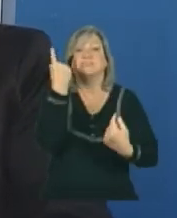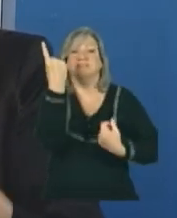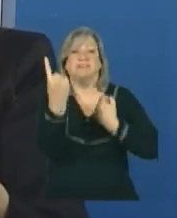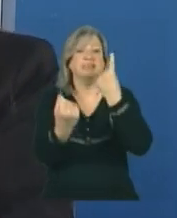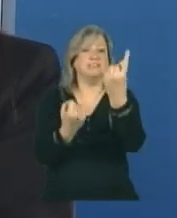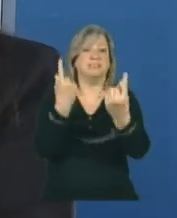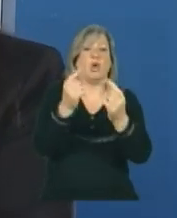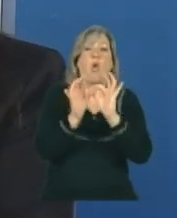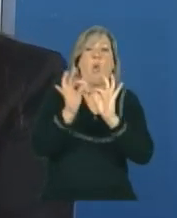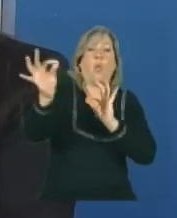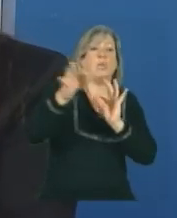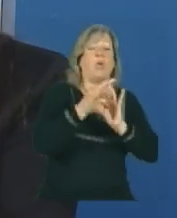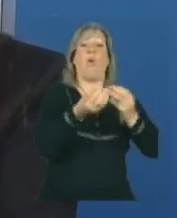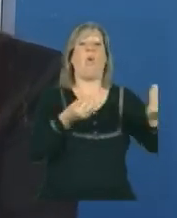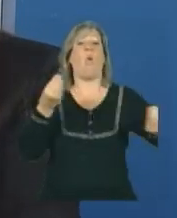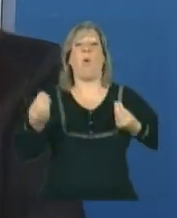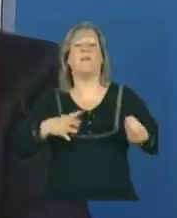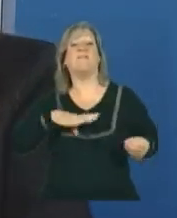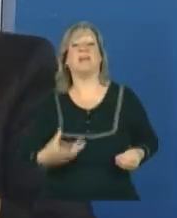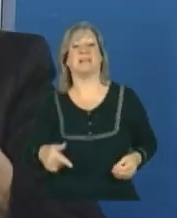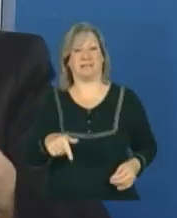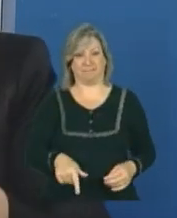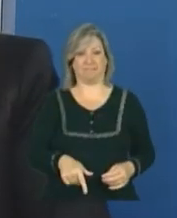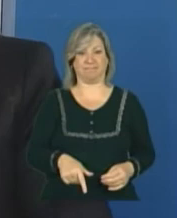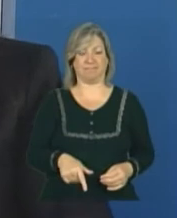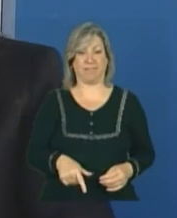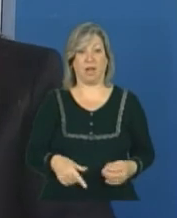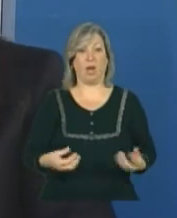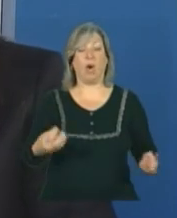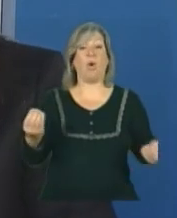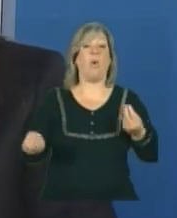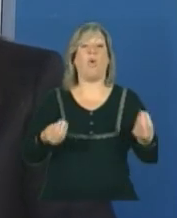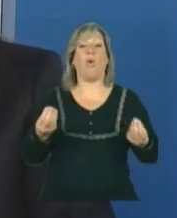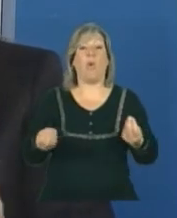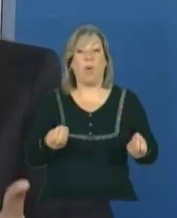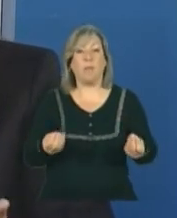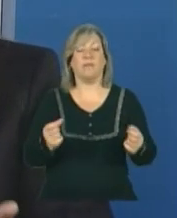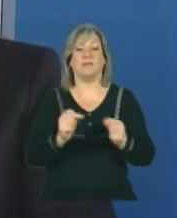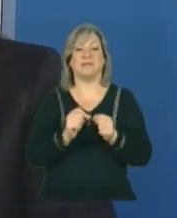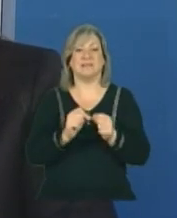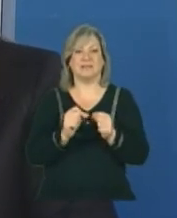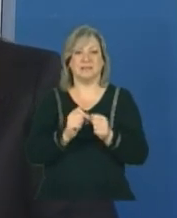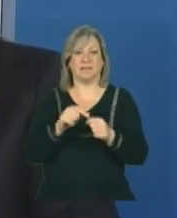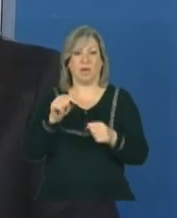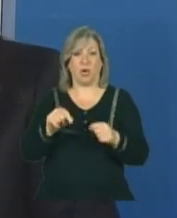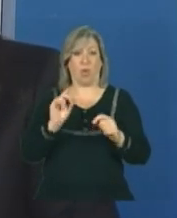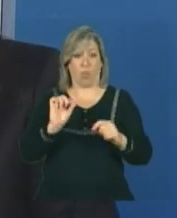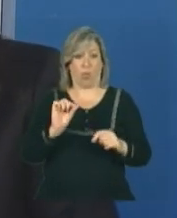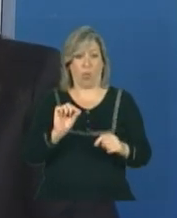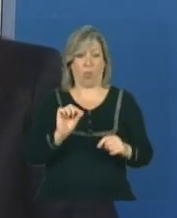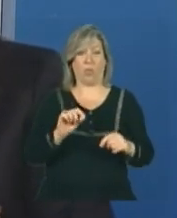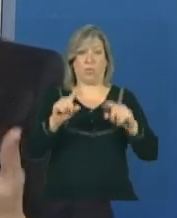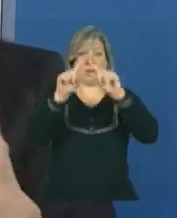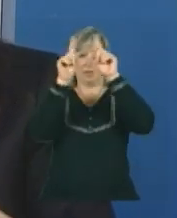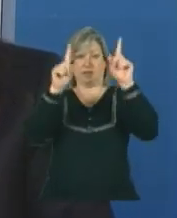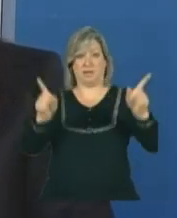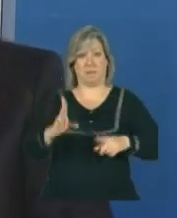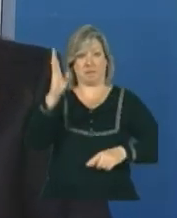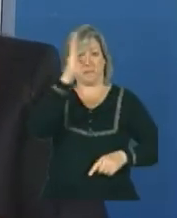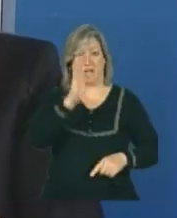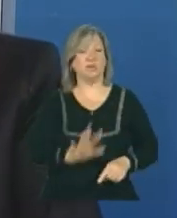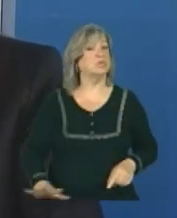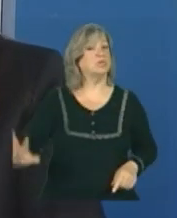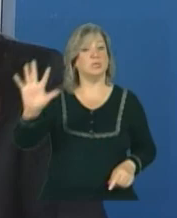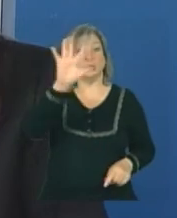discutir como vamos enfrentar esse desafio. E como a própria tipificação nacional já apontava a necessidade